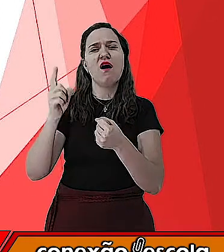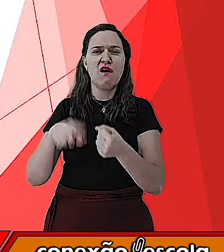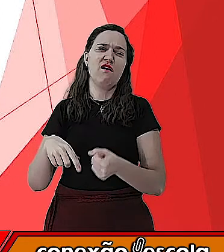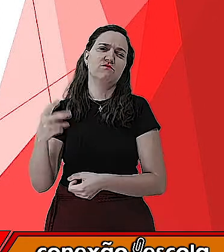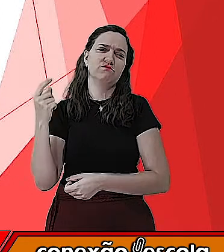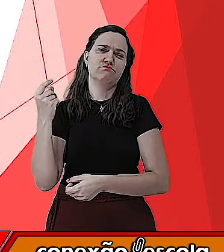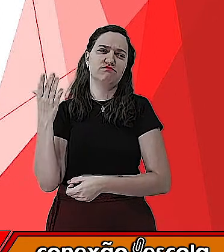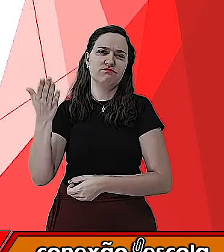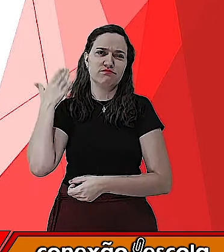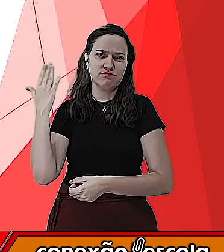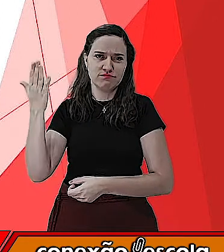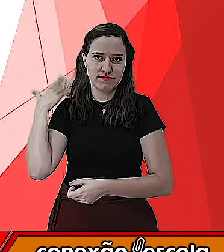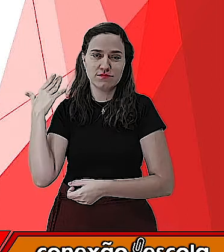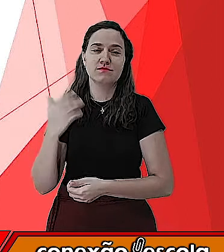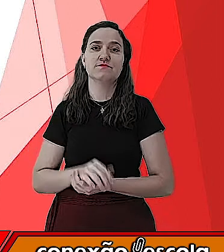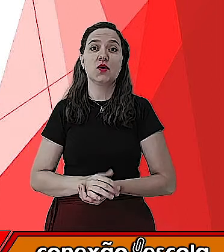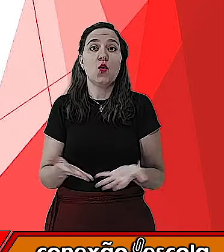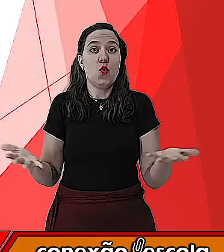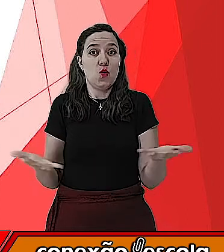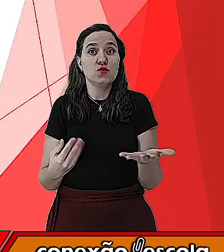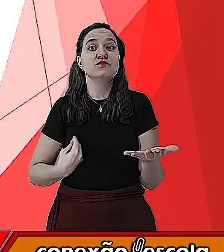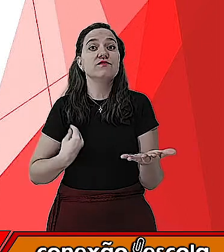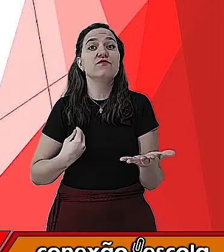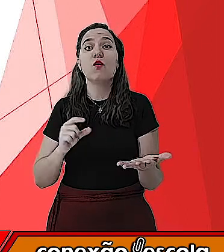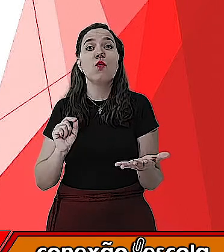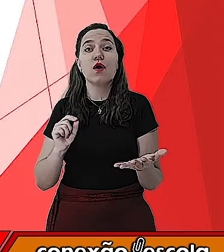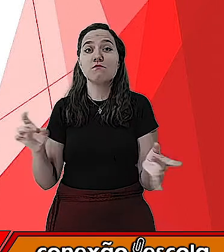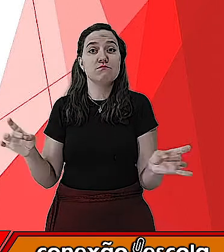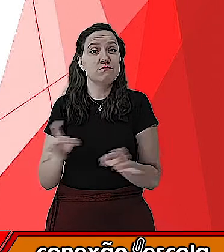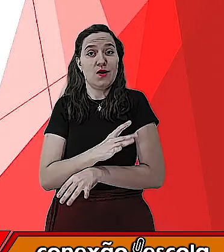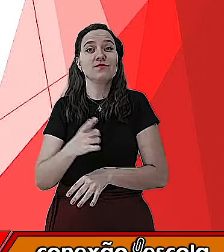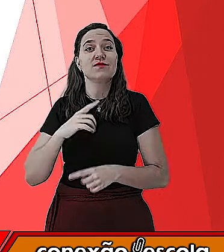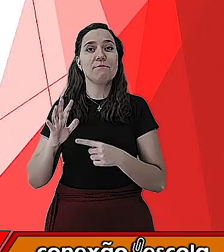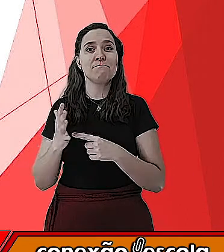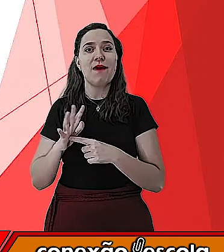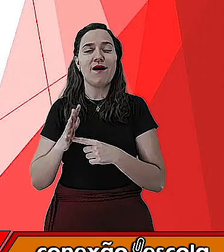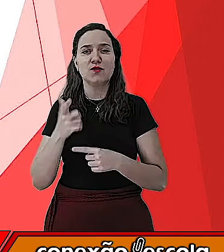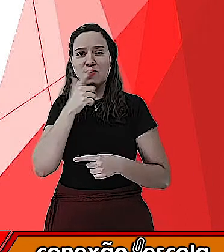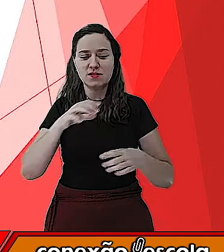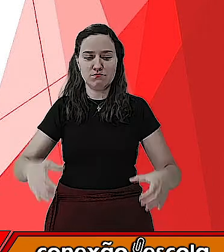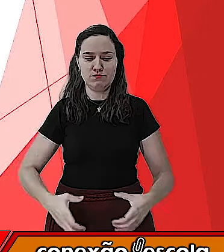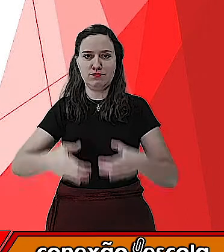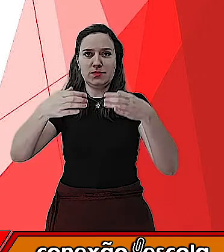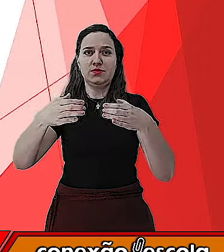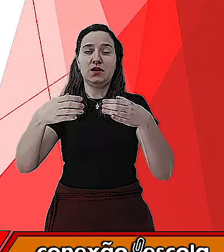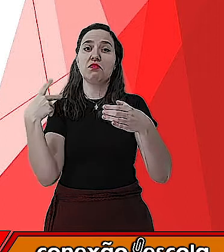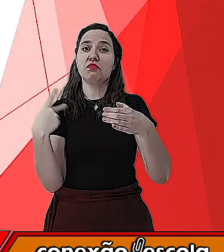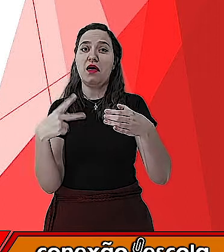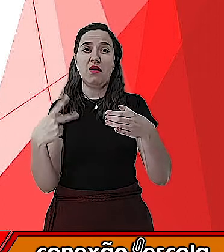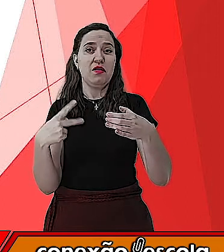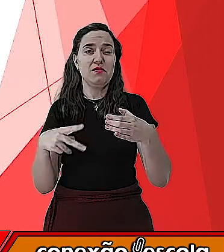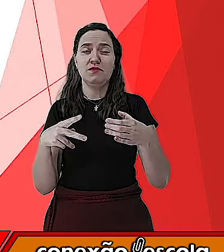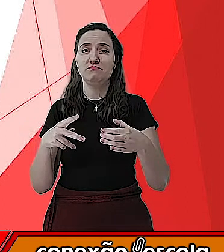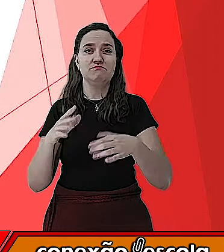usada do passado. Atualmente se modernizou. E utiliza-se a ordenha